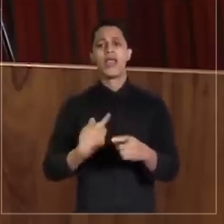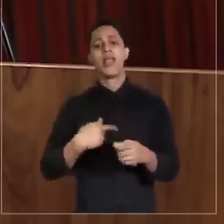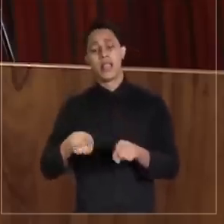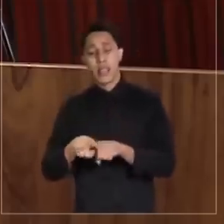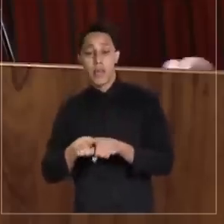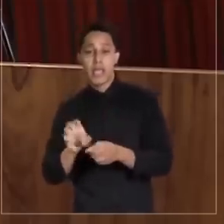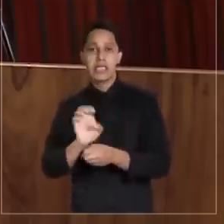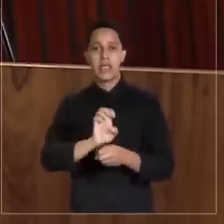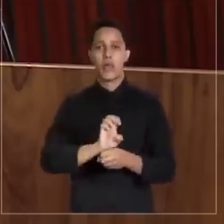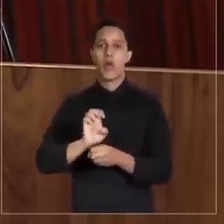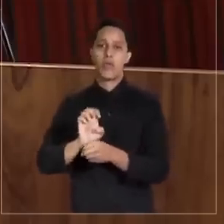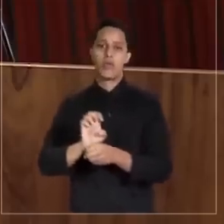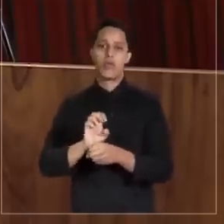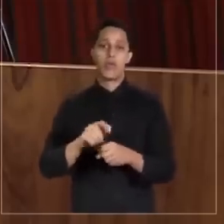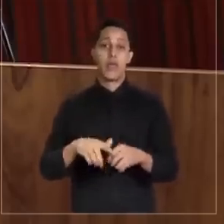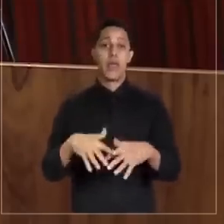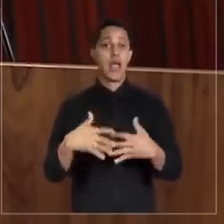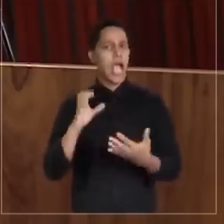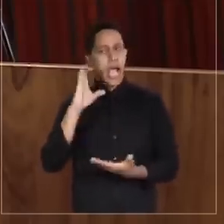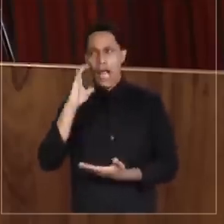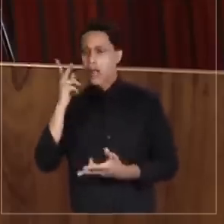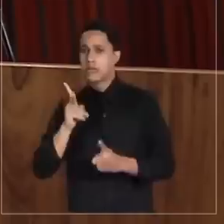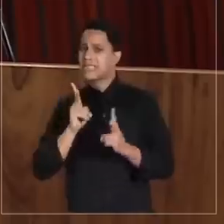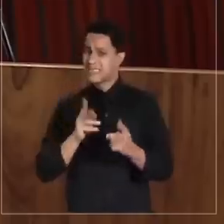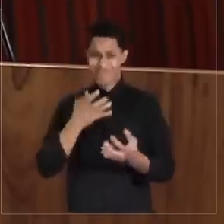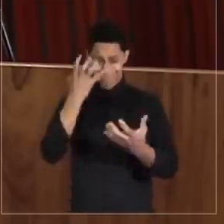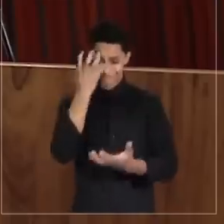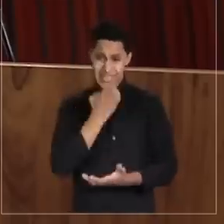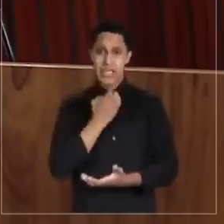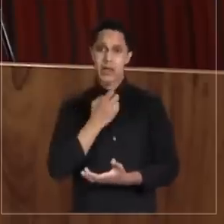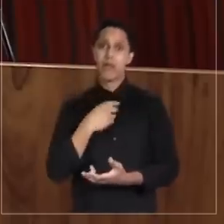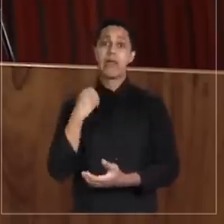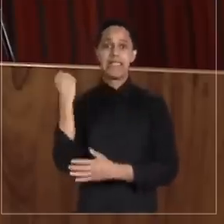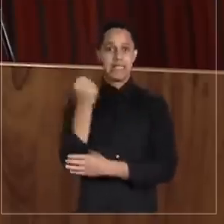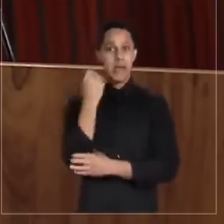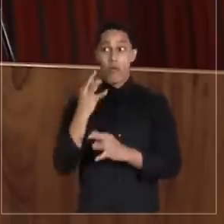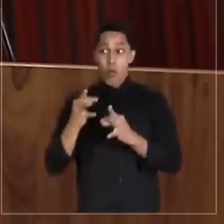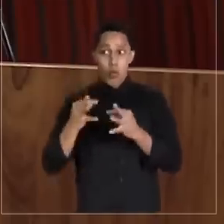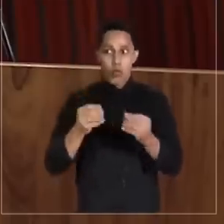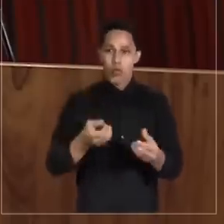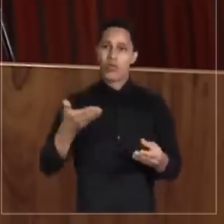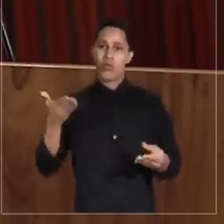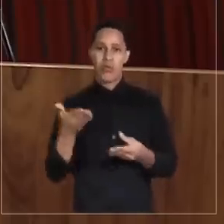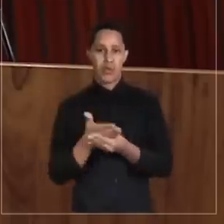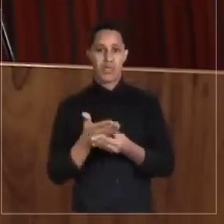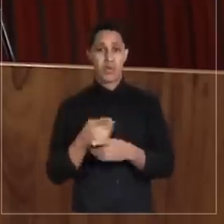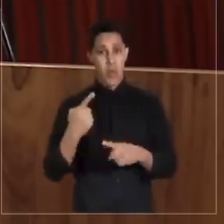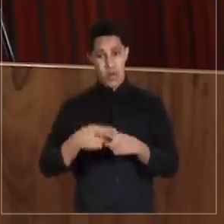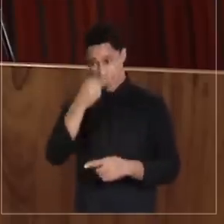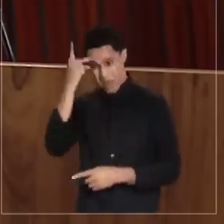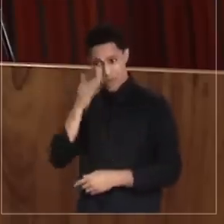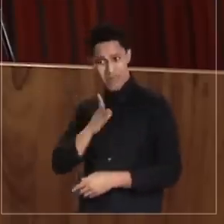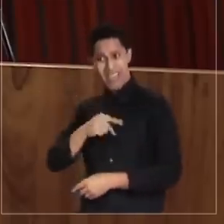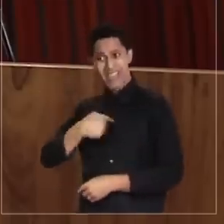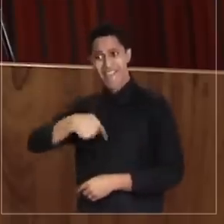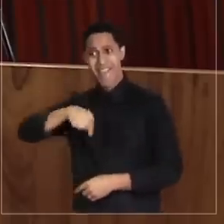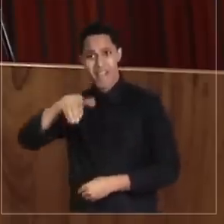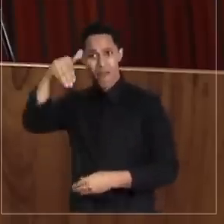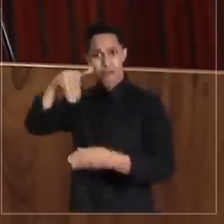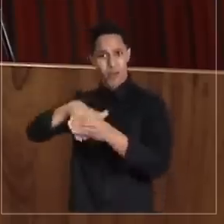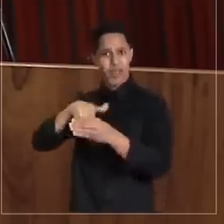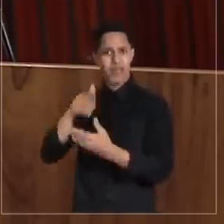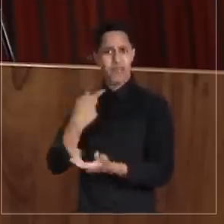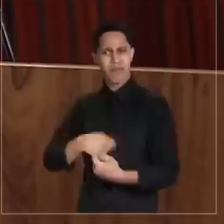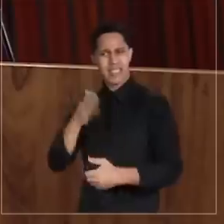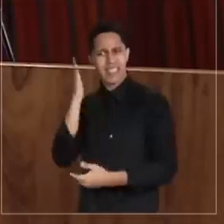estaduais. E claro que é sério, é grave, como todo julgamento, porque um eleitor precisa de saber por que ele poderia ter